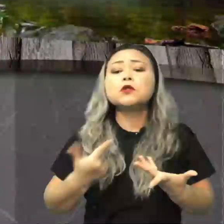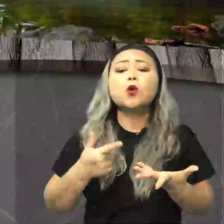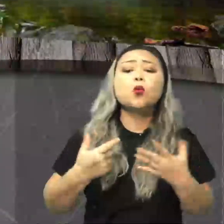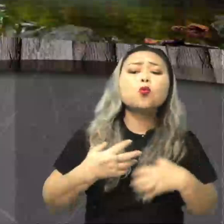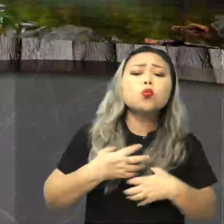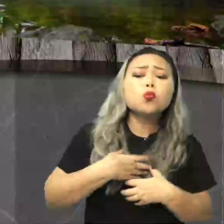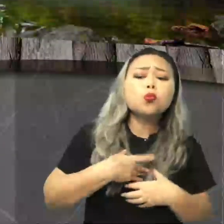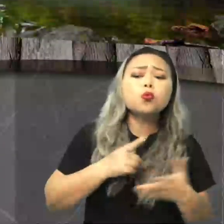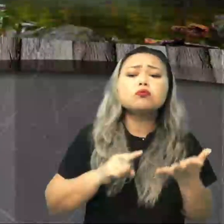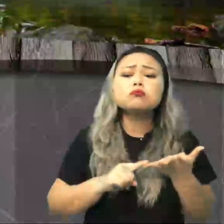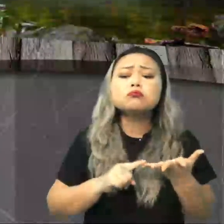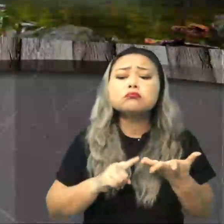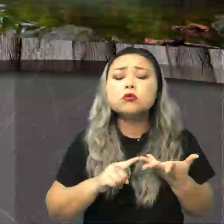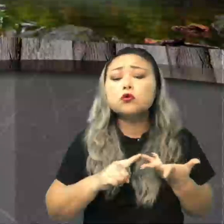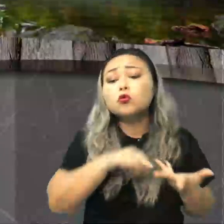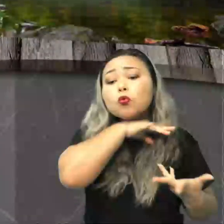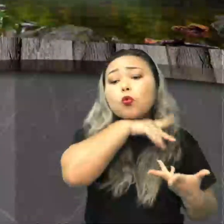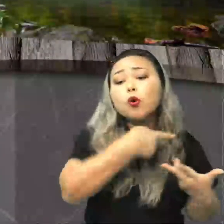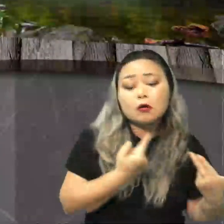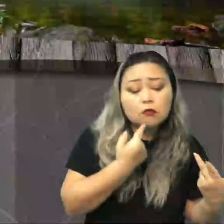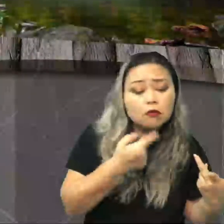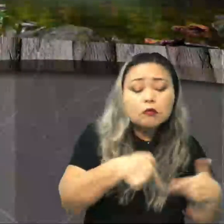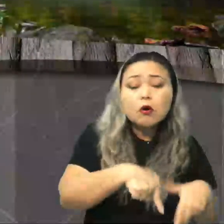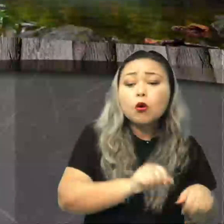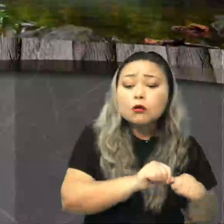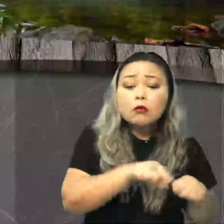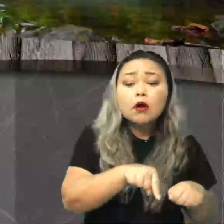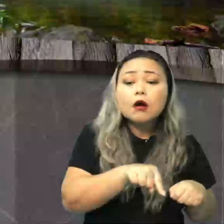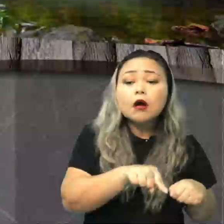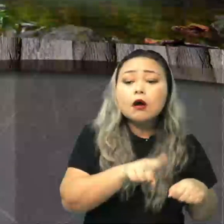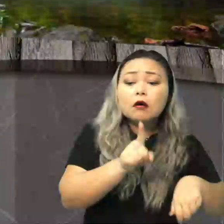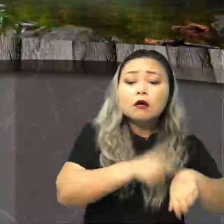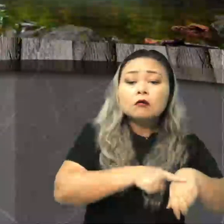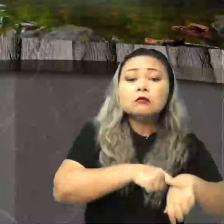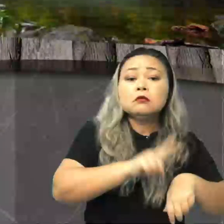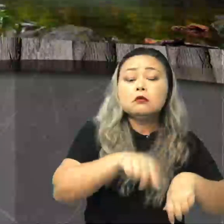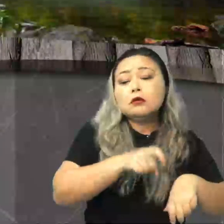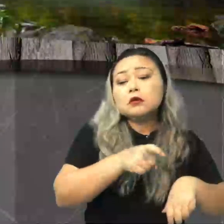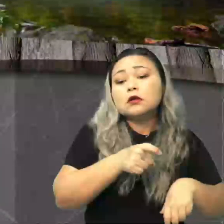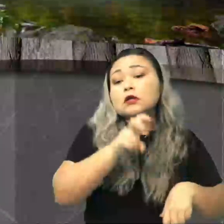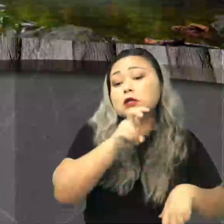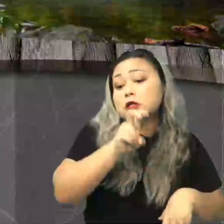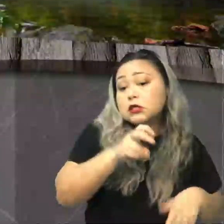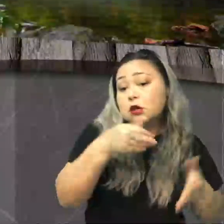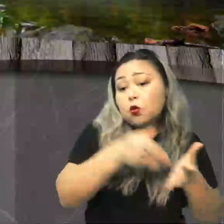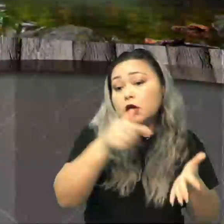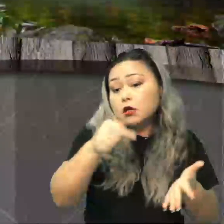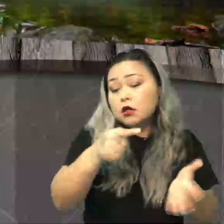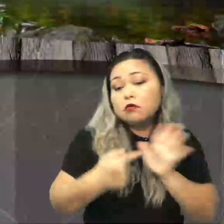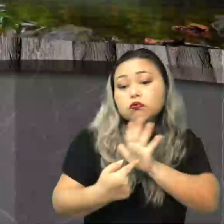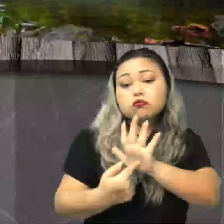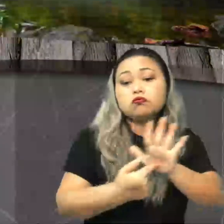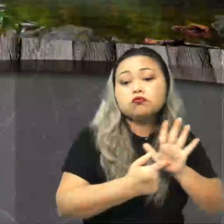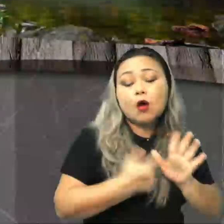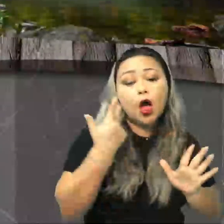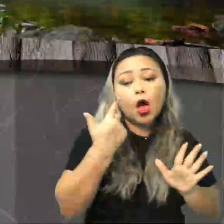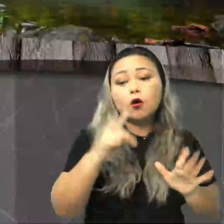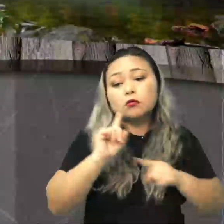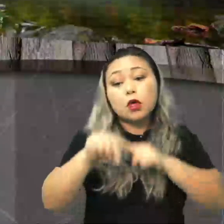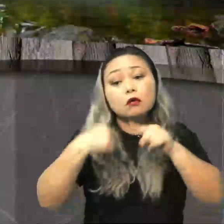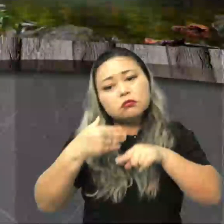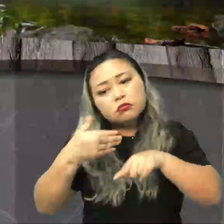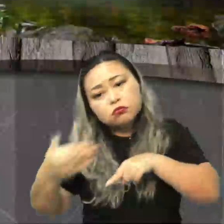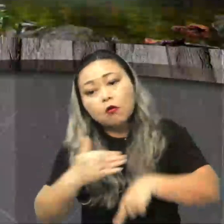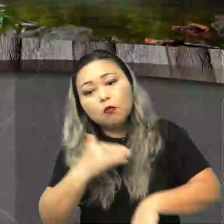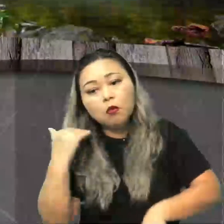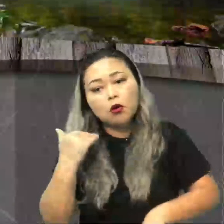sintomas, né, normalmente no animal, quando ele é infectado, ele vai ter aí de 5 a 7 dias para manifestar a doença e normalmente ele vem a